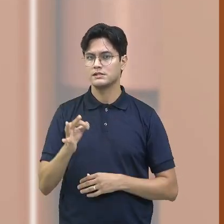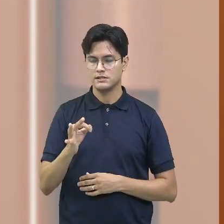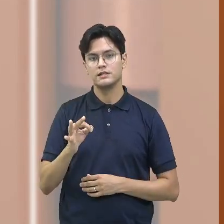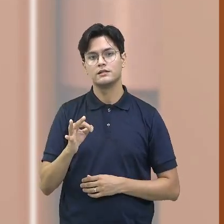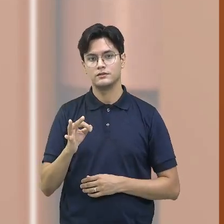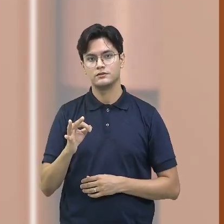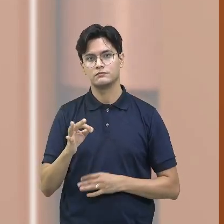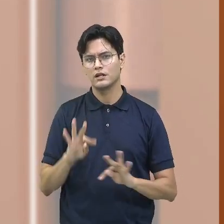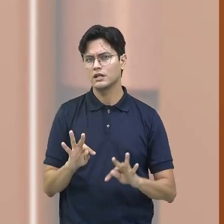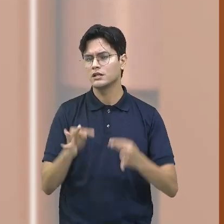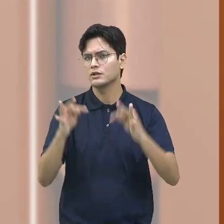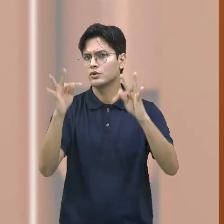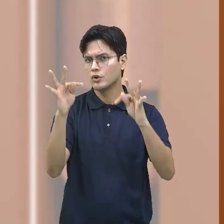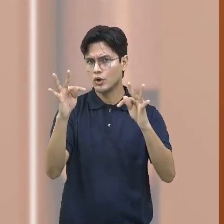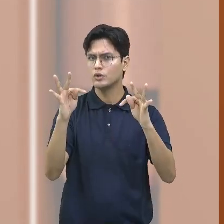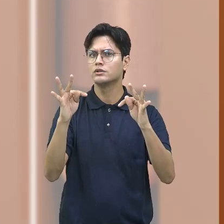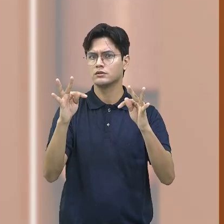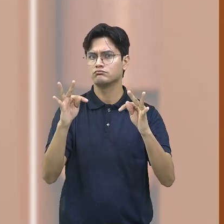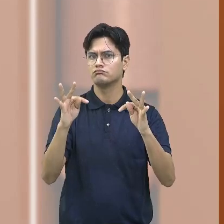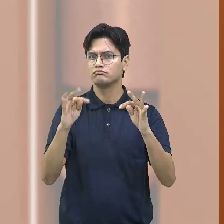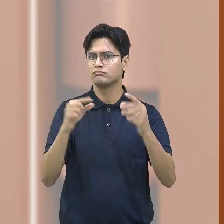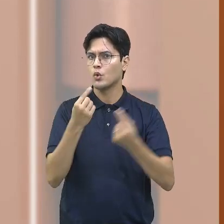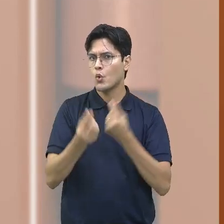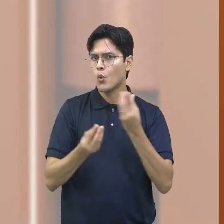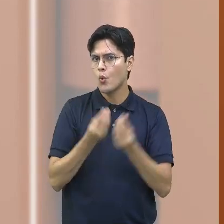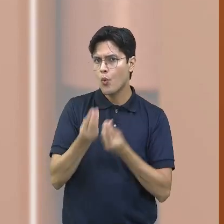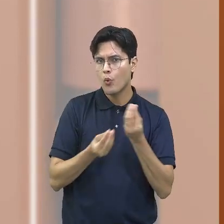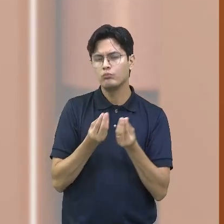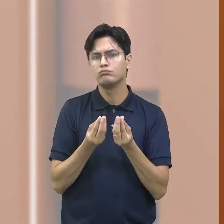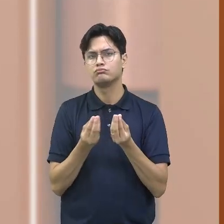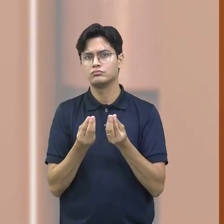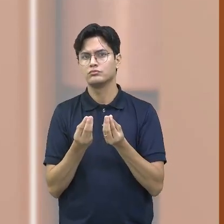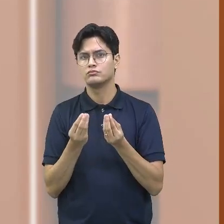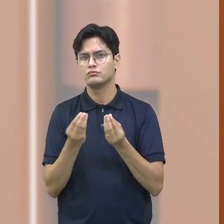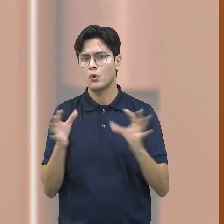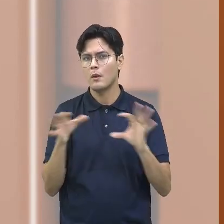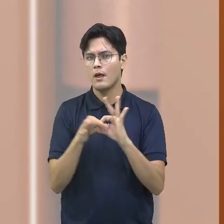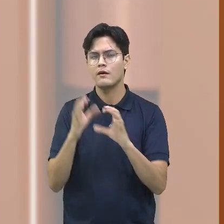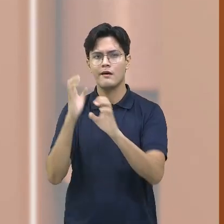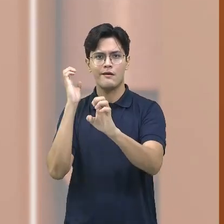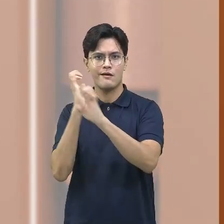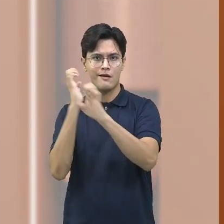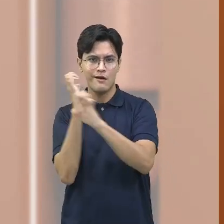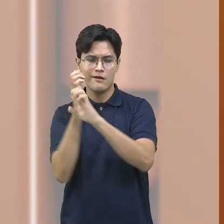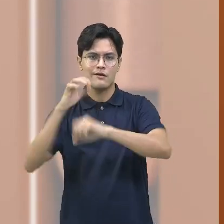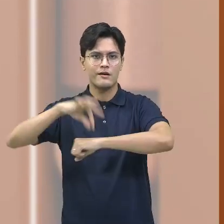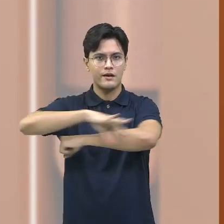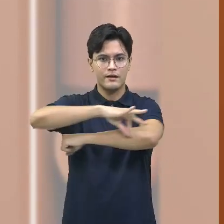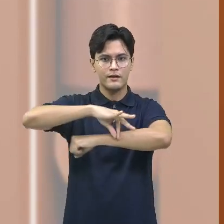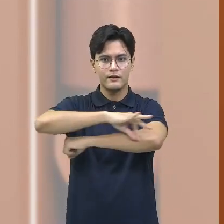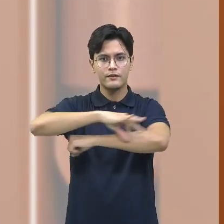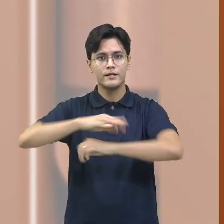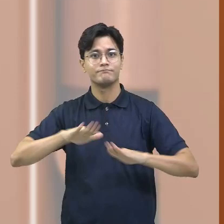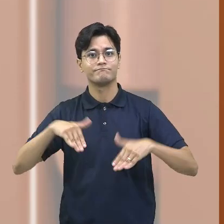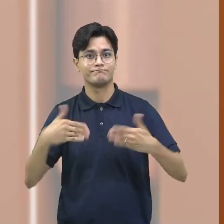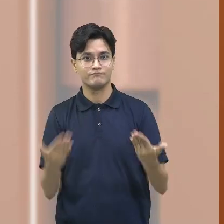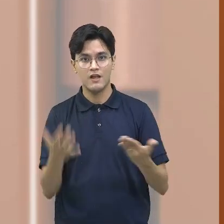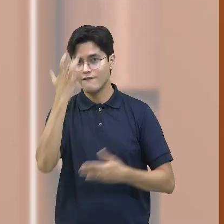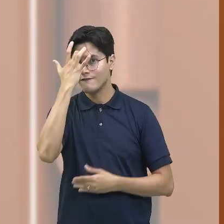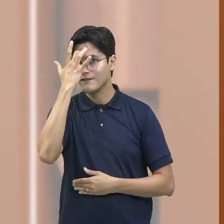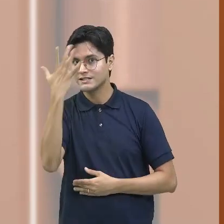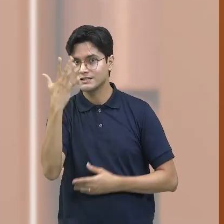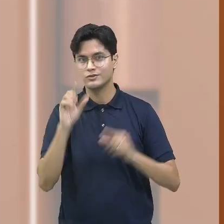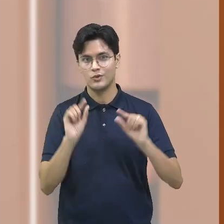tecnológica no sentido de engenharia, arquitetura, né, tudo isso facilitou que o